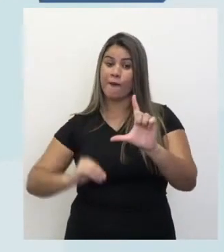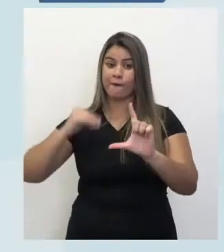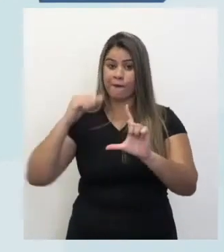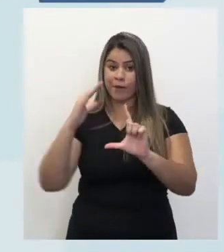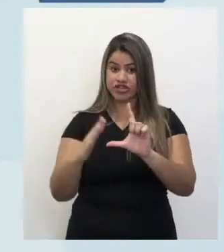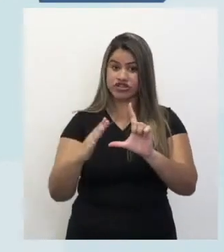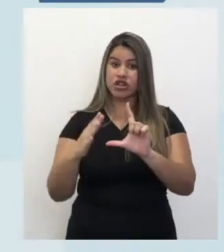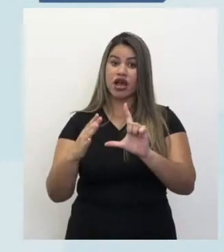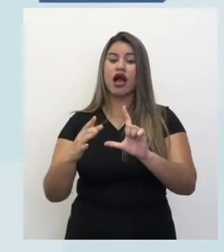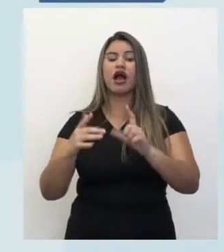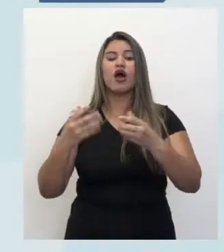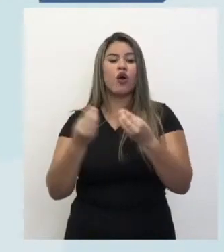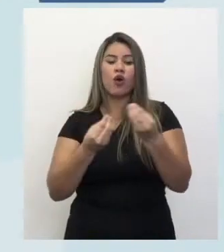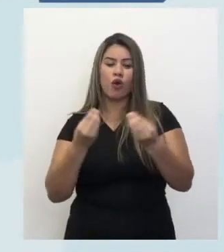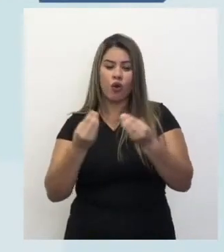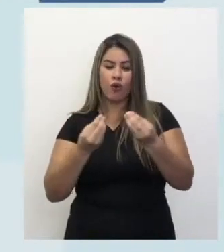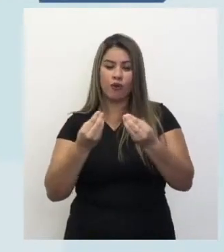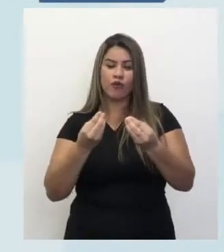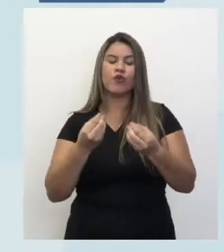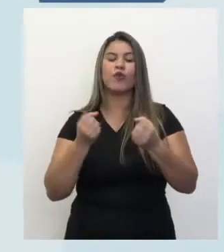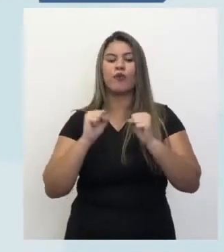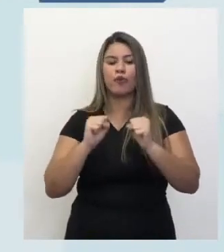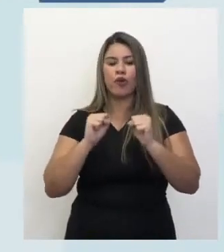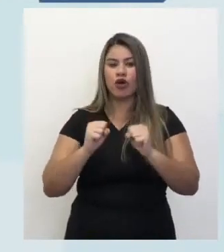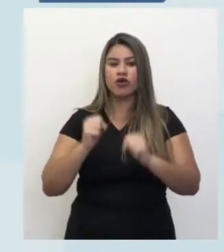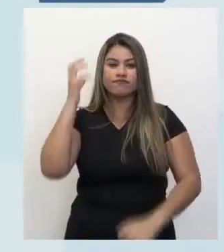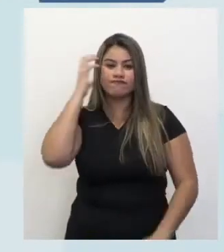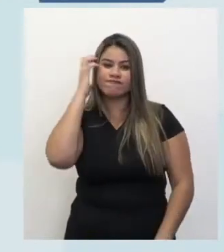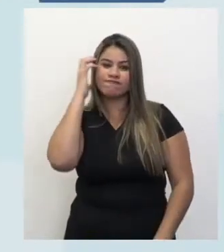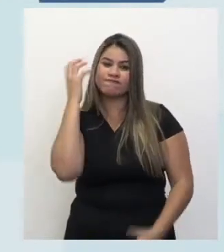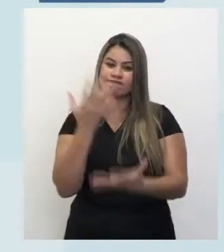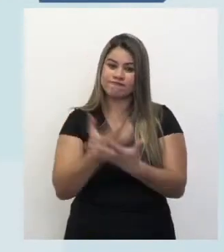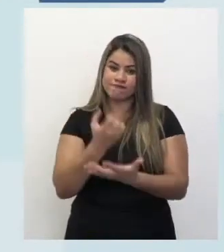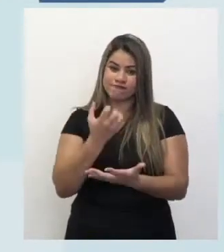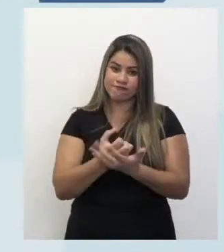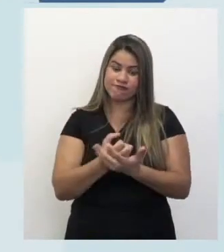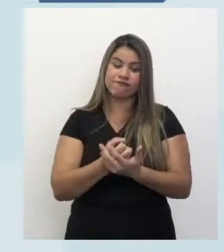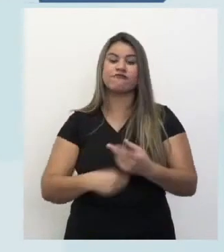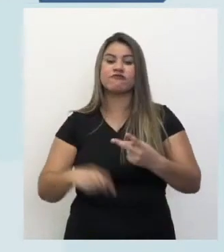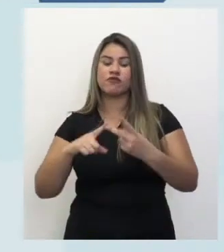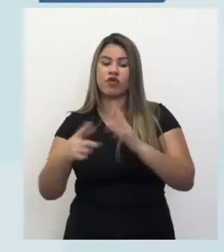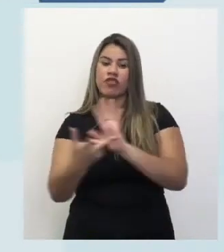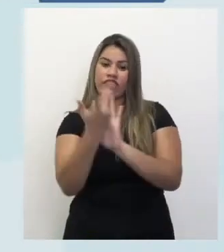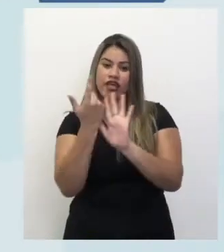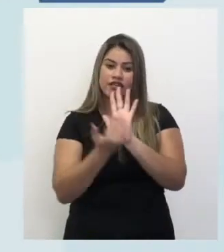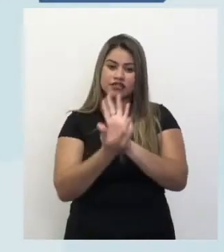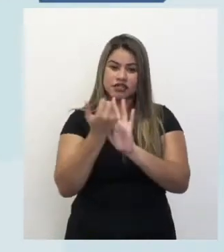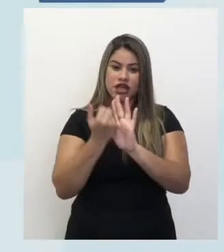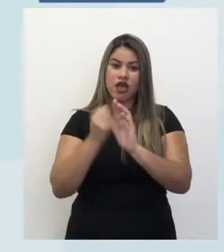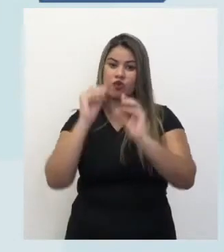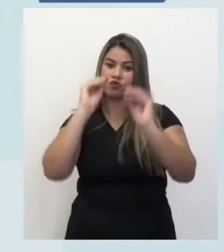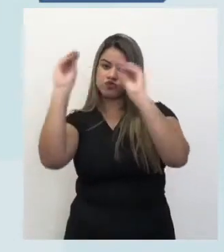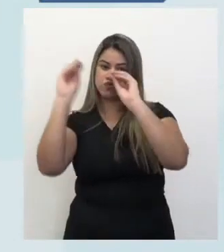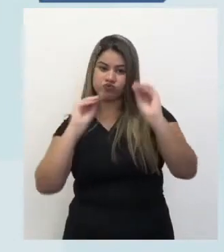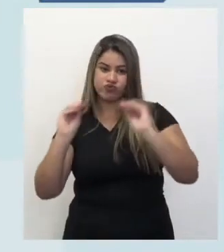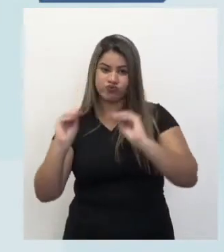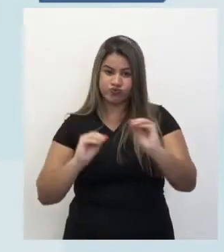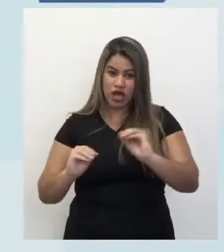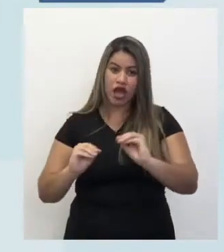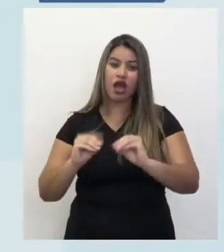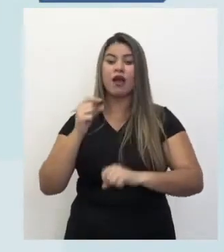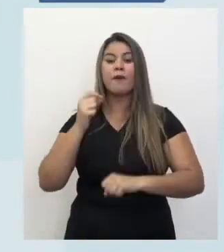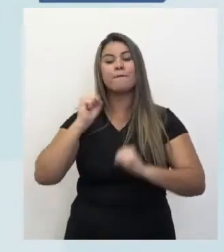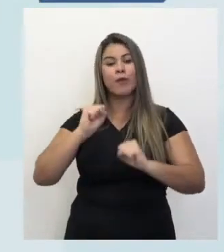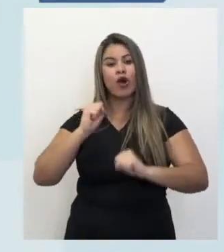da pesquisa de diversas formas, podcast, né, um desenho, um mapa mental, e compartilhem com a gente